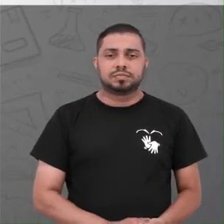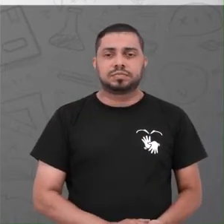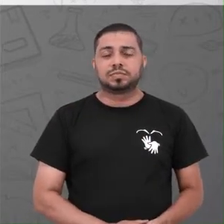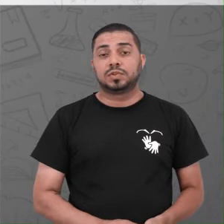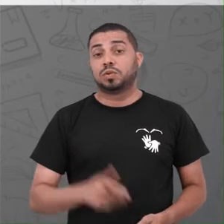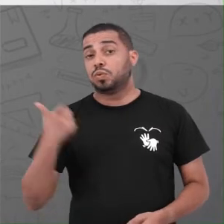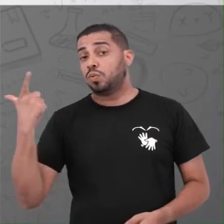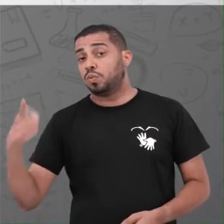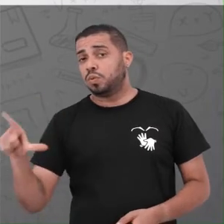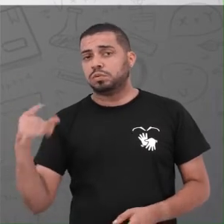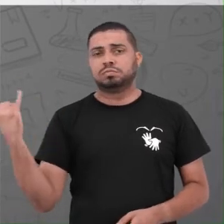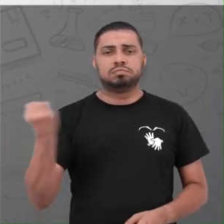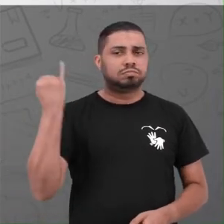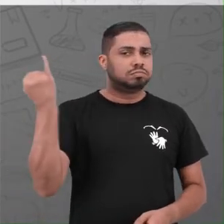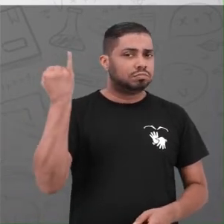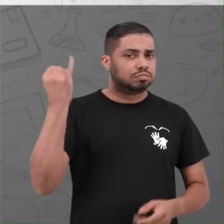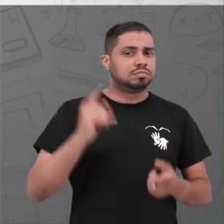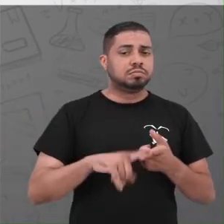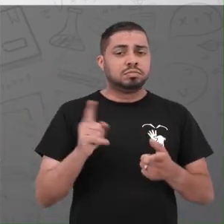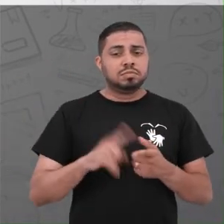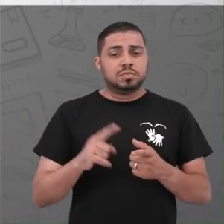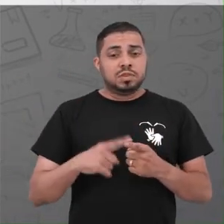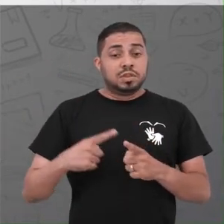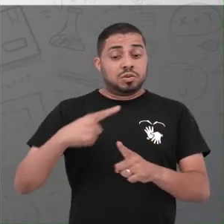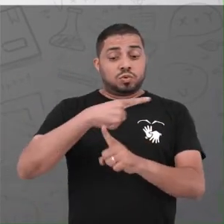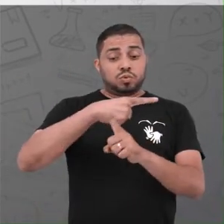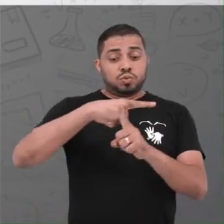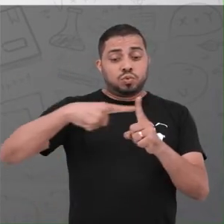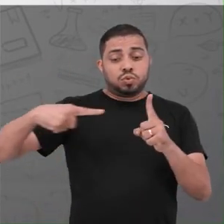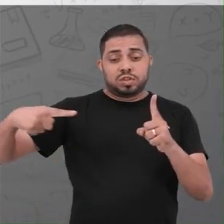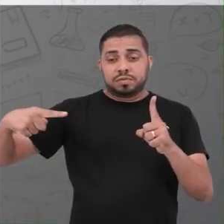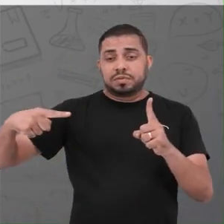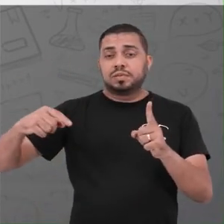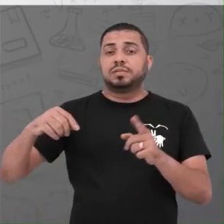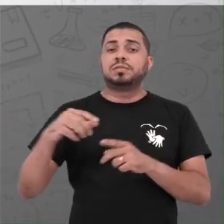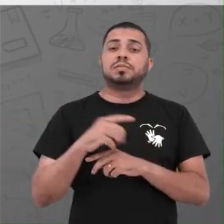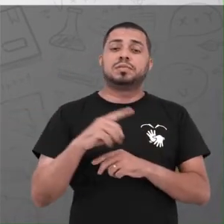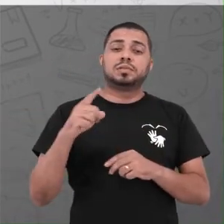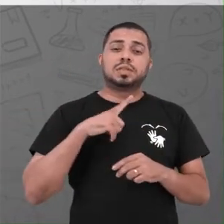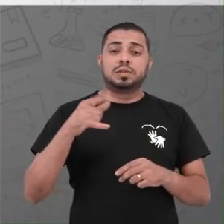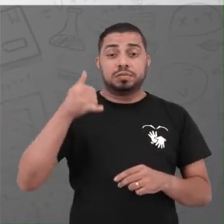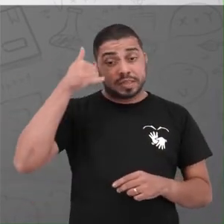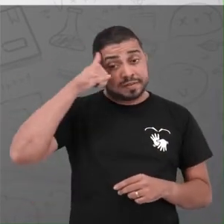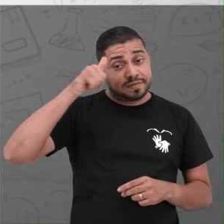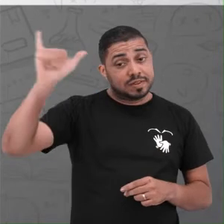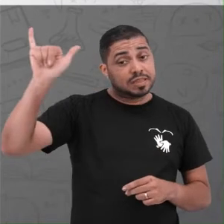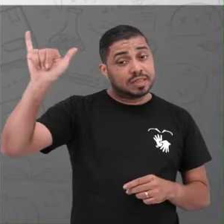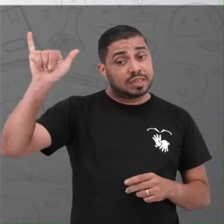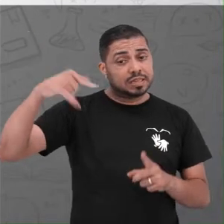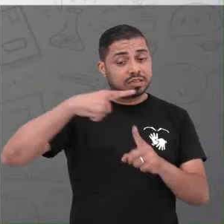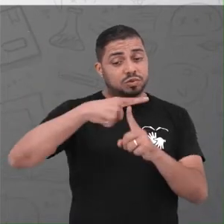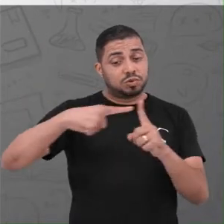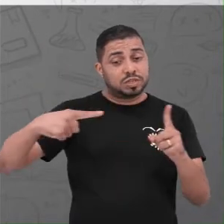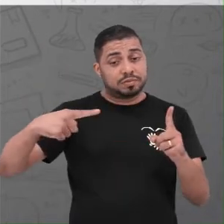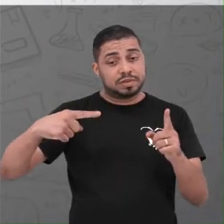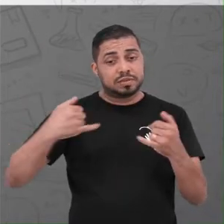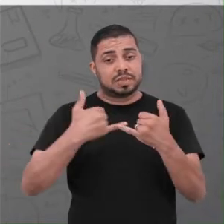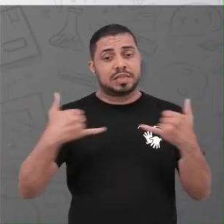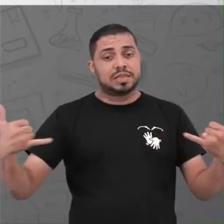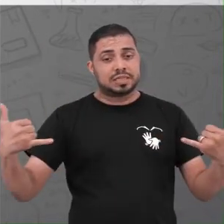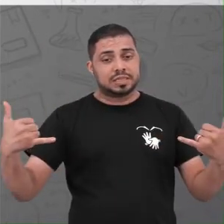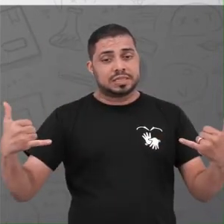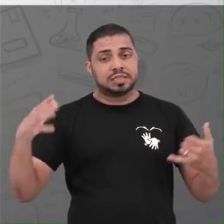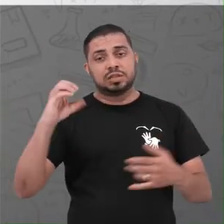Um outro tópico importante é o cruzamento de linha de cota. Então deve ser evitado ao máximo esse cruzamento das linhas de cota.